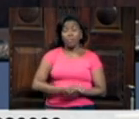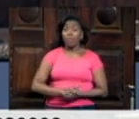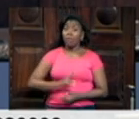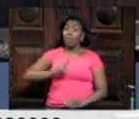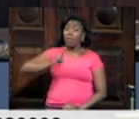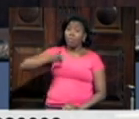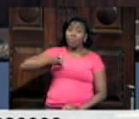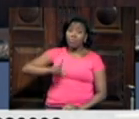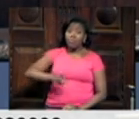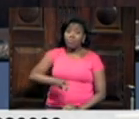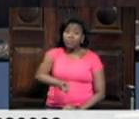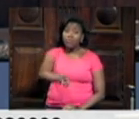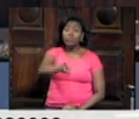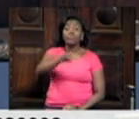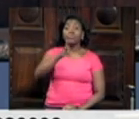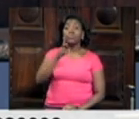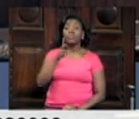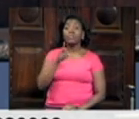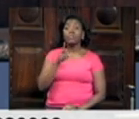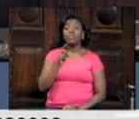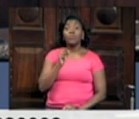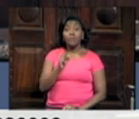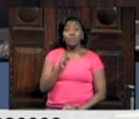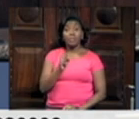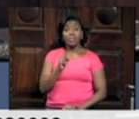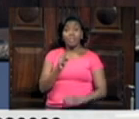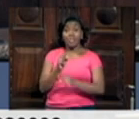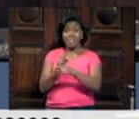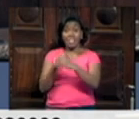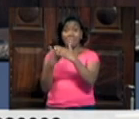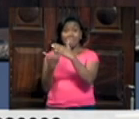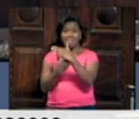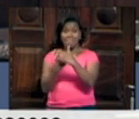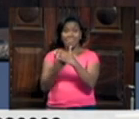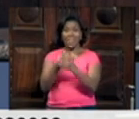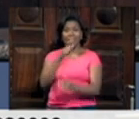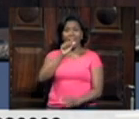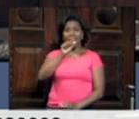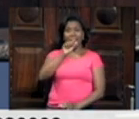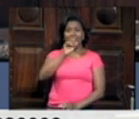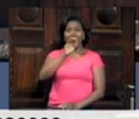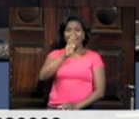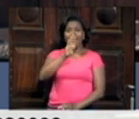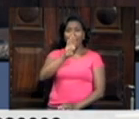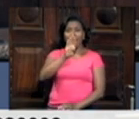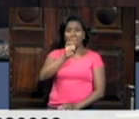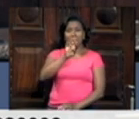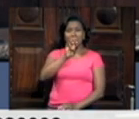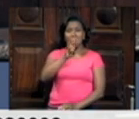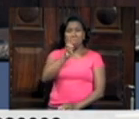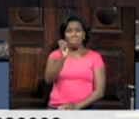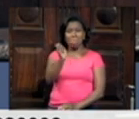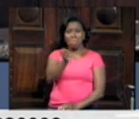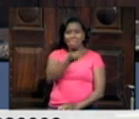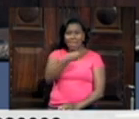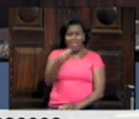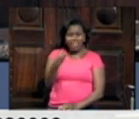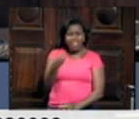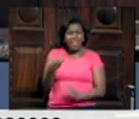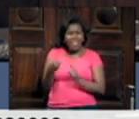continuando a ser dado, como a empresa Ambev. Como é que a empresa Ambev será que